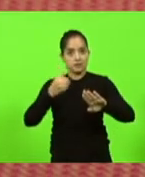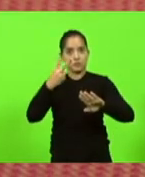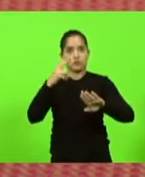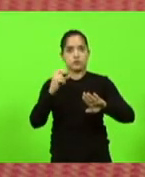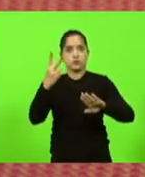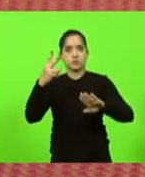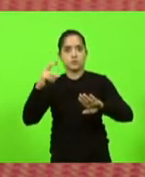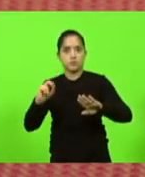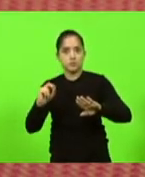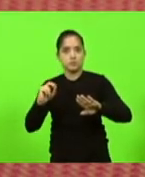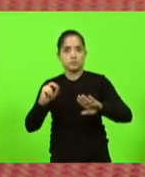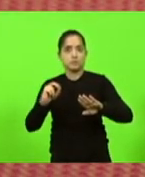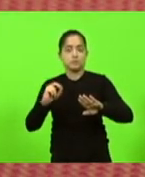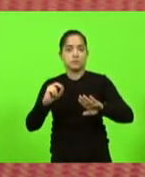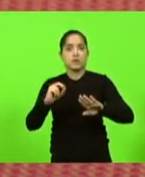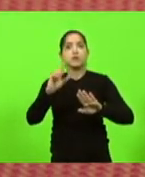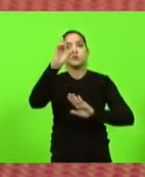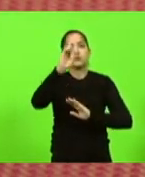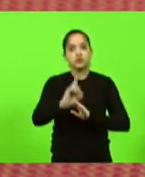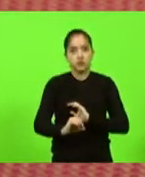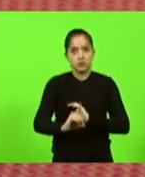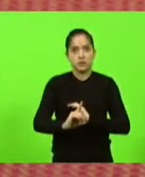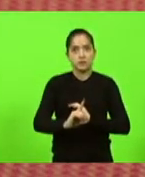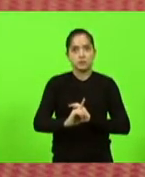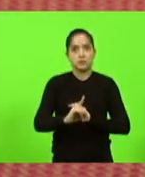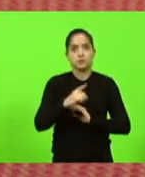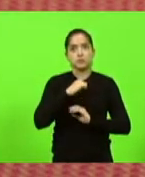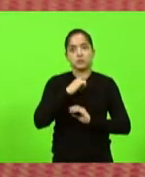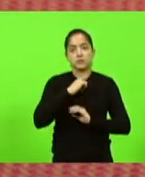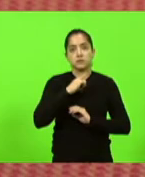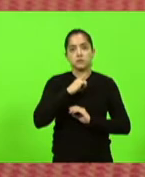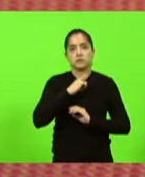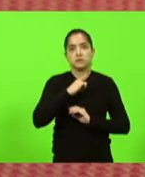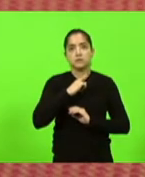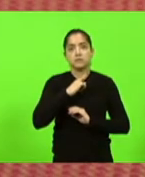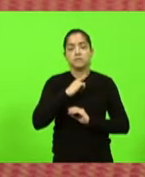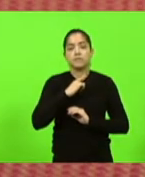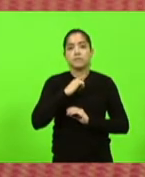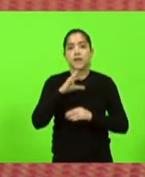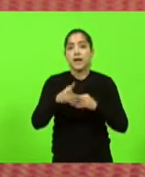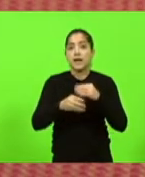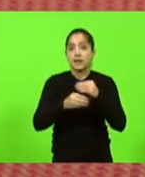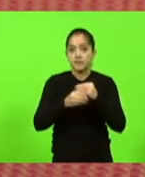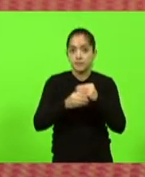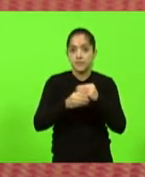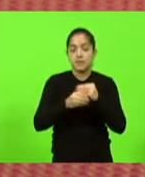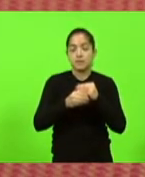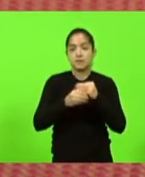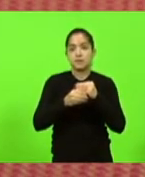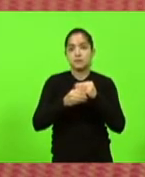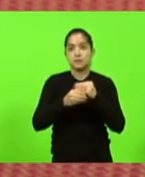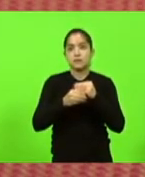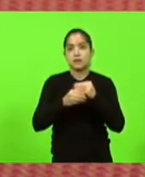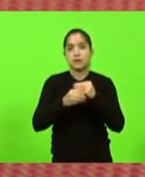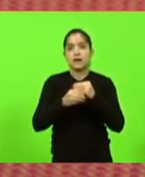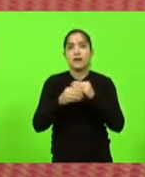10 anos para trás tem direito. É o que ele diz na emenda dele. Diz a emenda dele assim, inciso 1º,